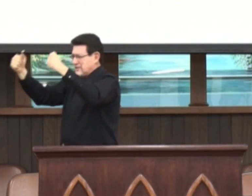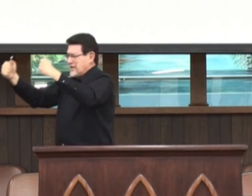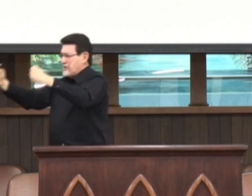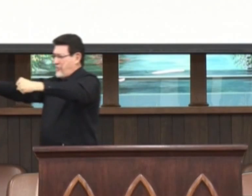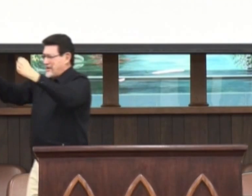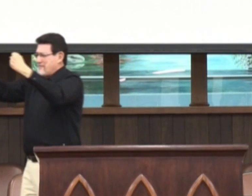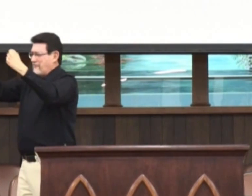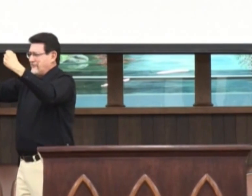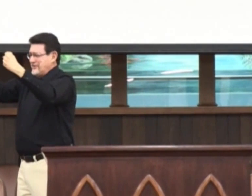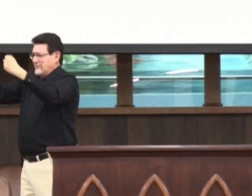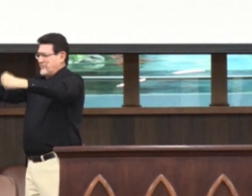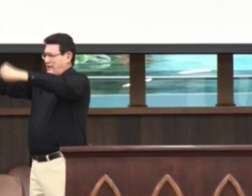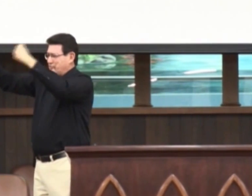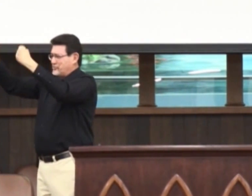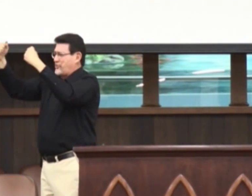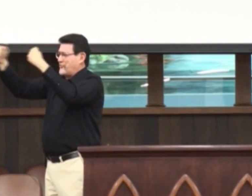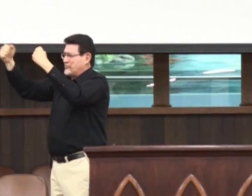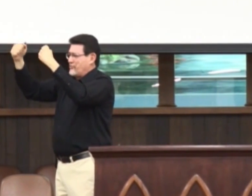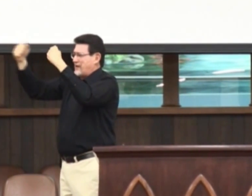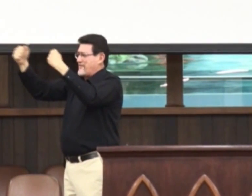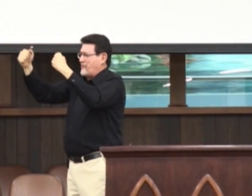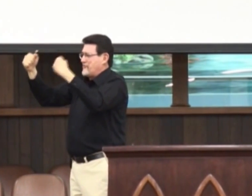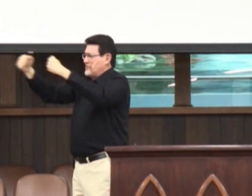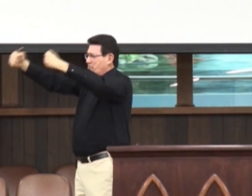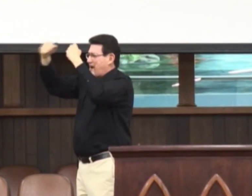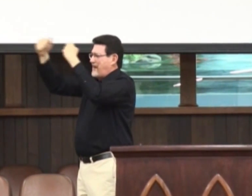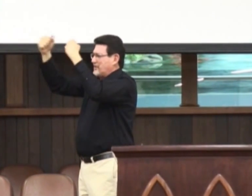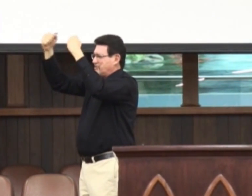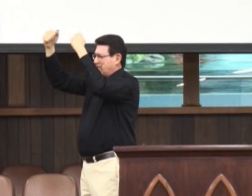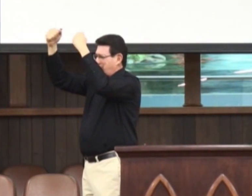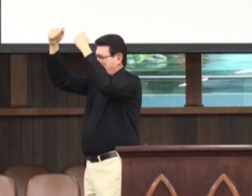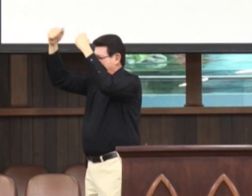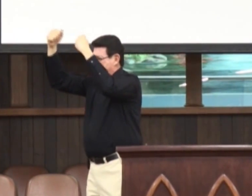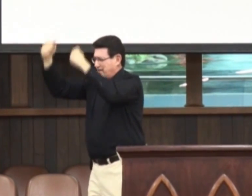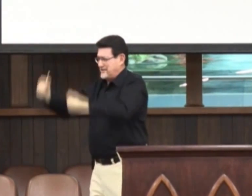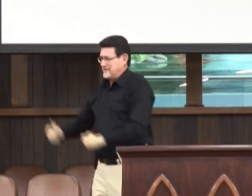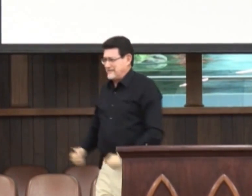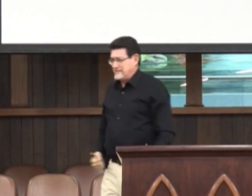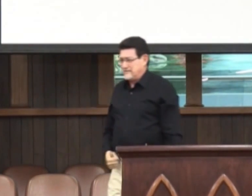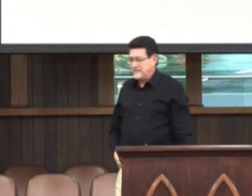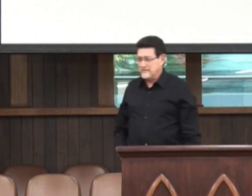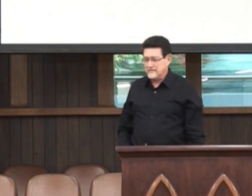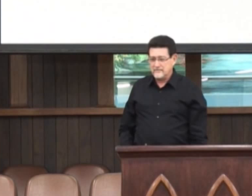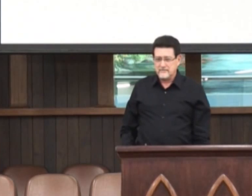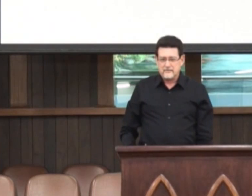Senhor, cura meu filho, porque se o Senhor não curar meu filho, nunca mais te adorarei.